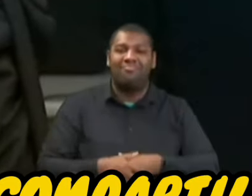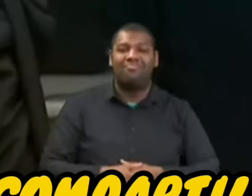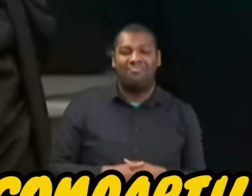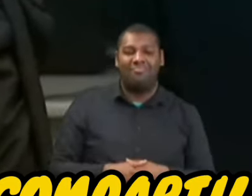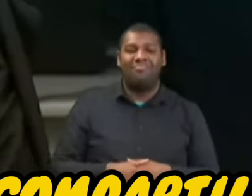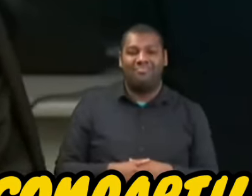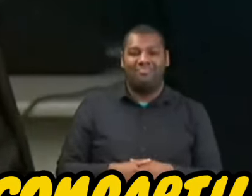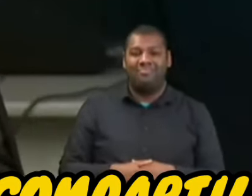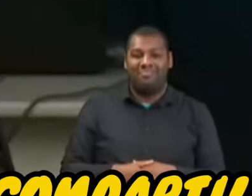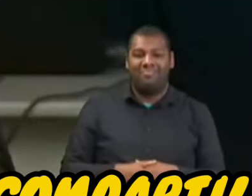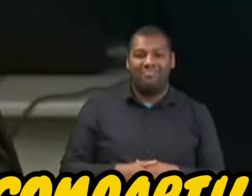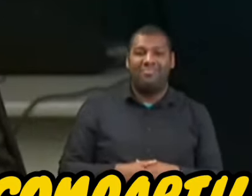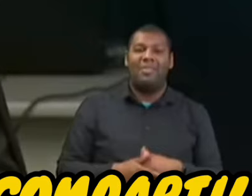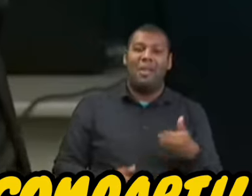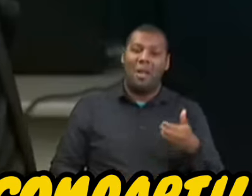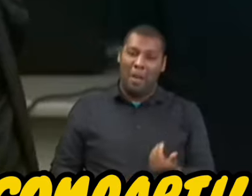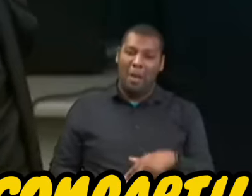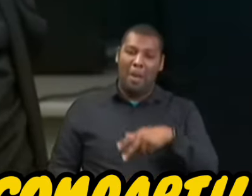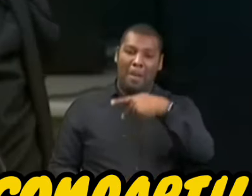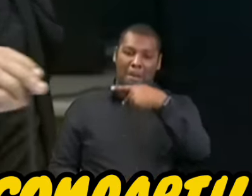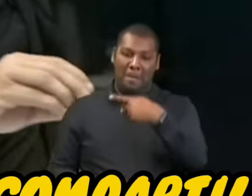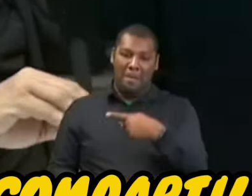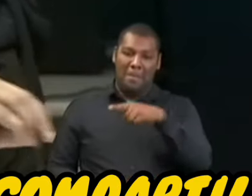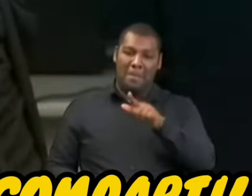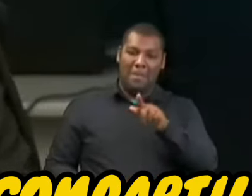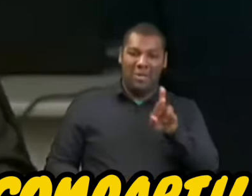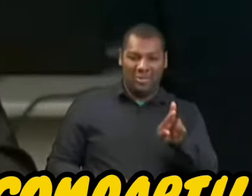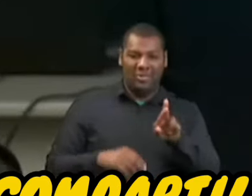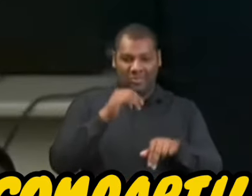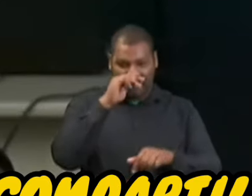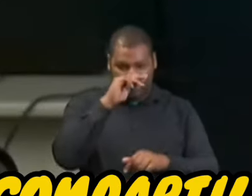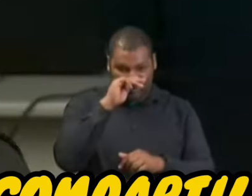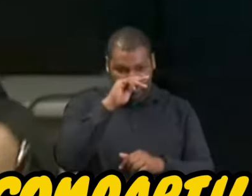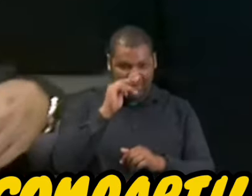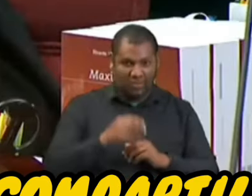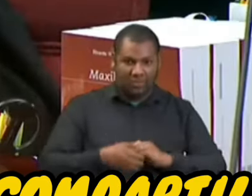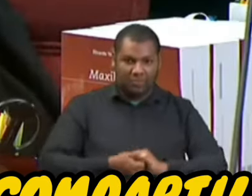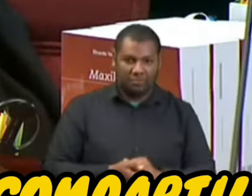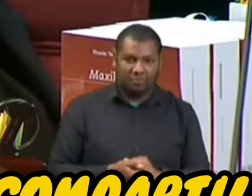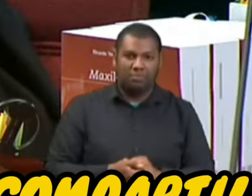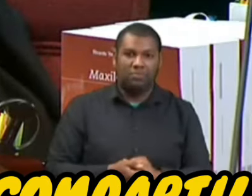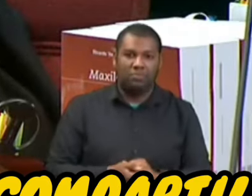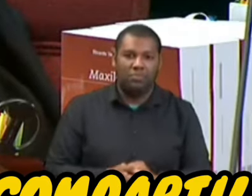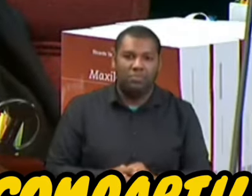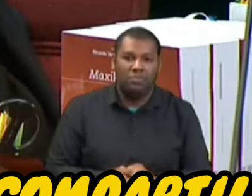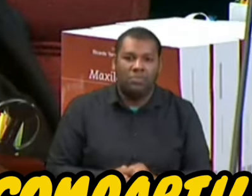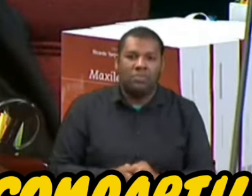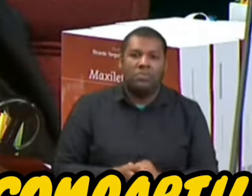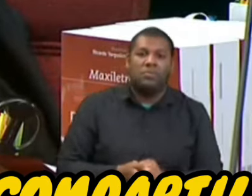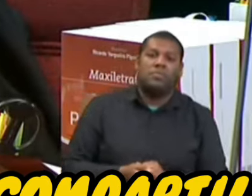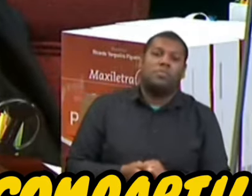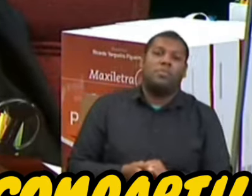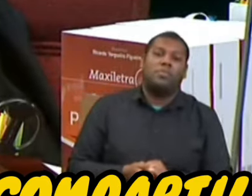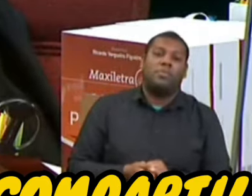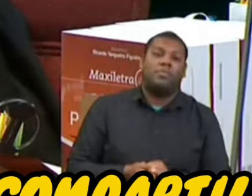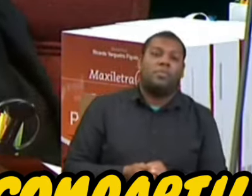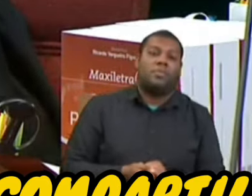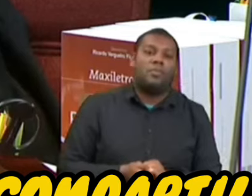do parecer da doutora Procuradoria-Geral da República. Ministro, apenas, como eu